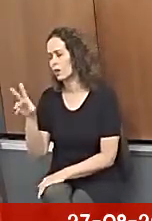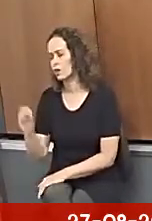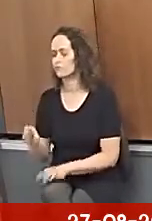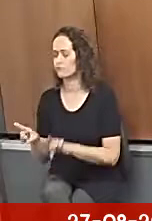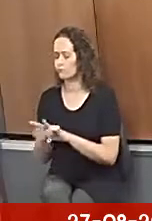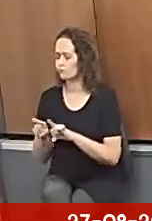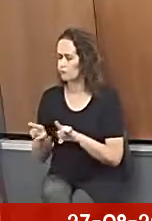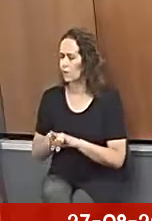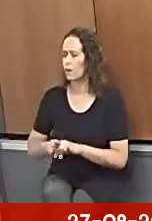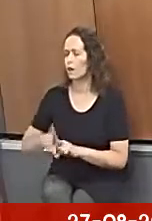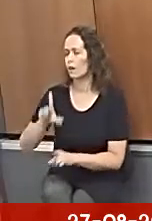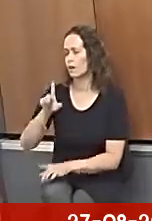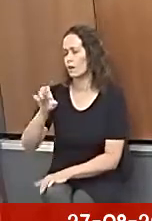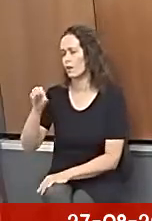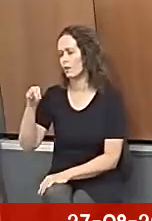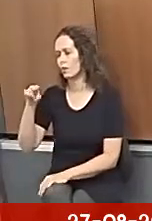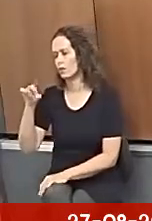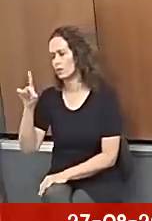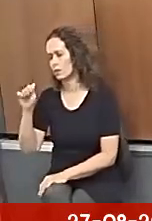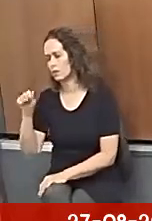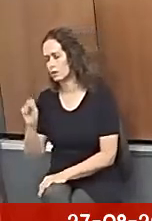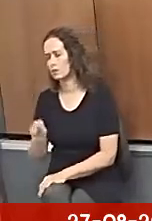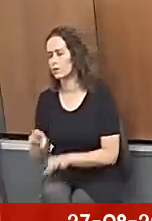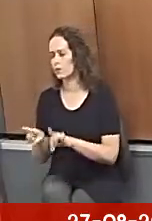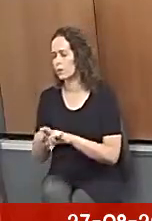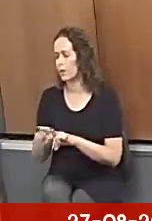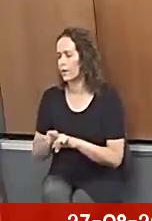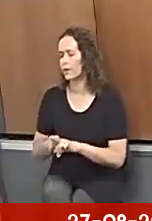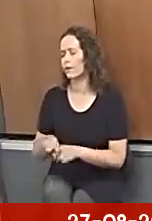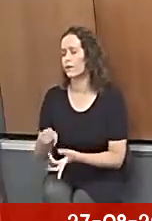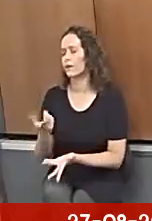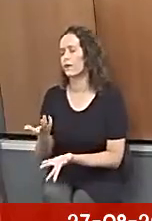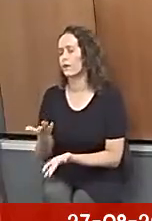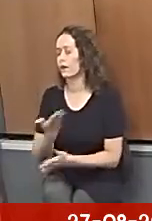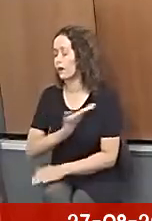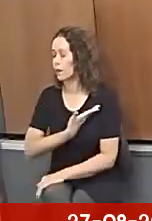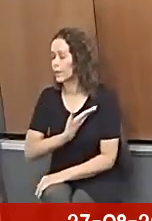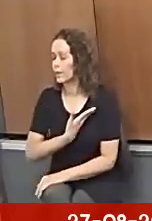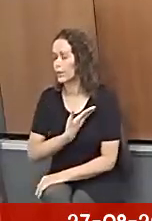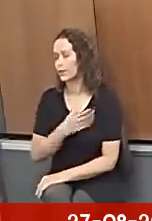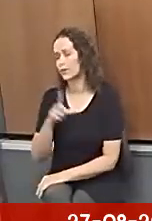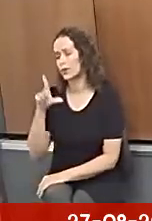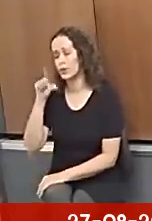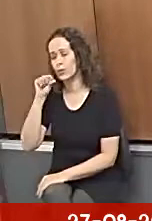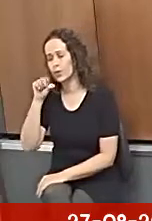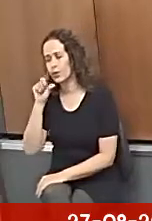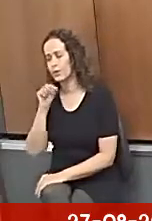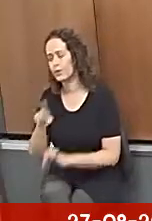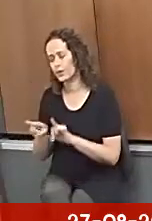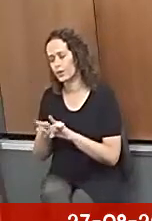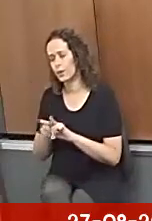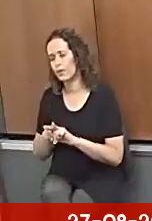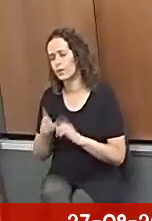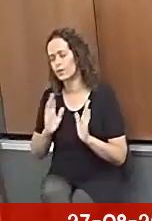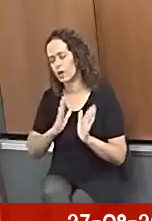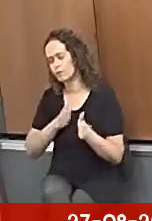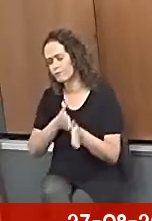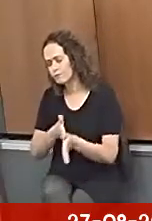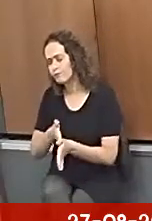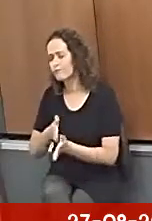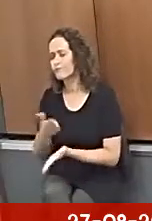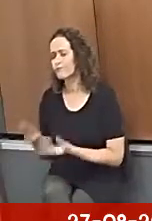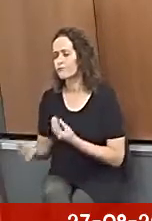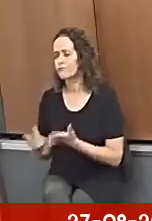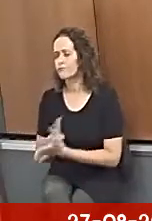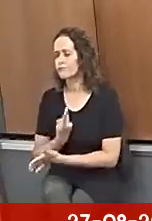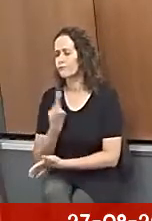reunidas bisneto meu amigo de twitter a gente tem acompanhado as denúncias recorrentes